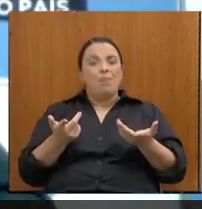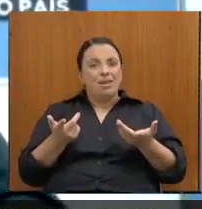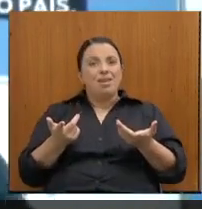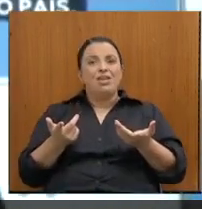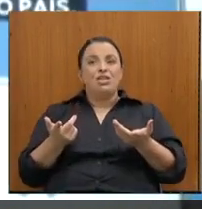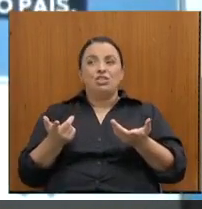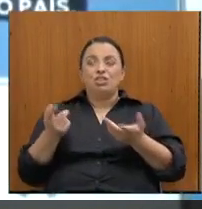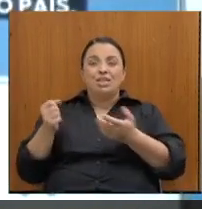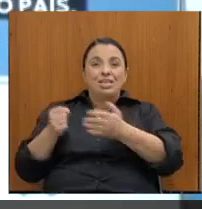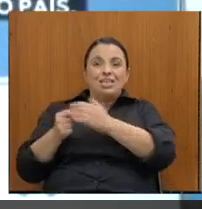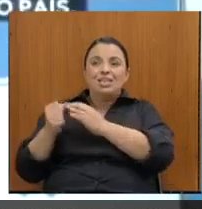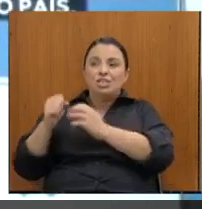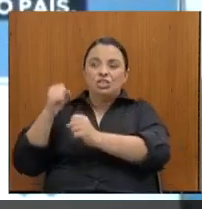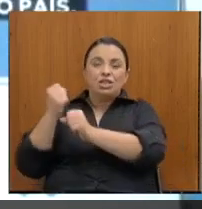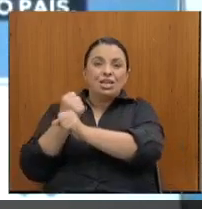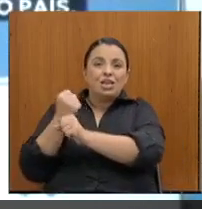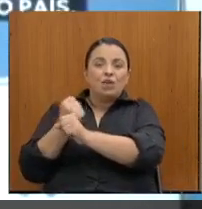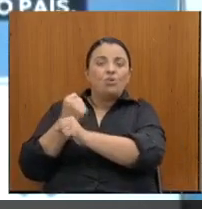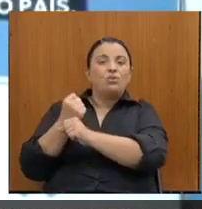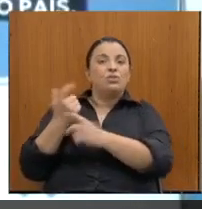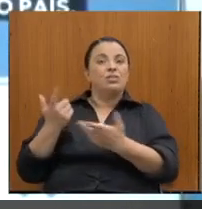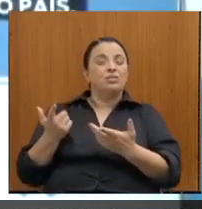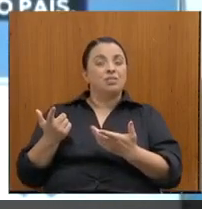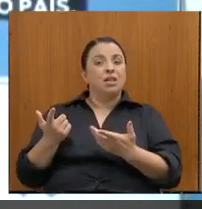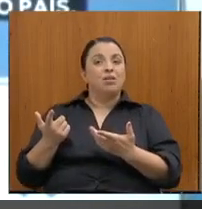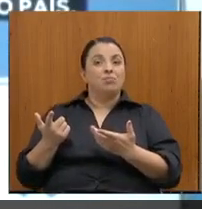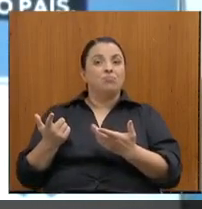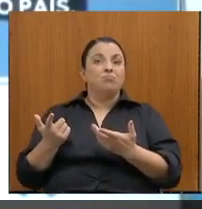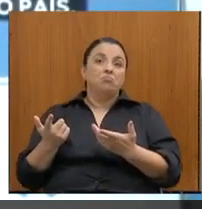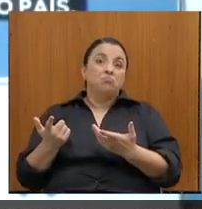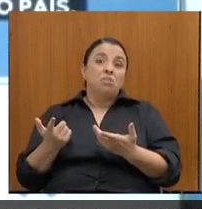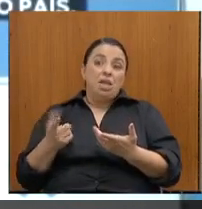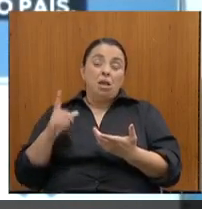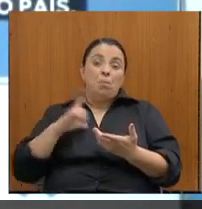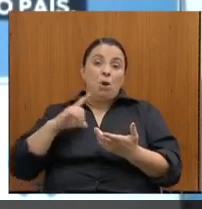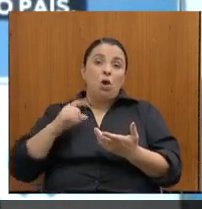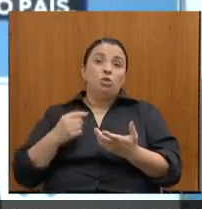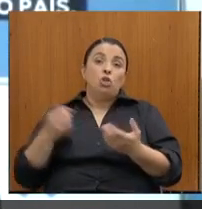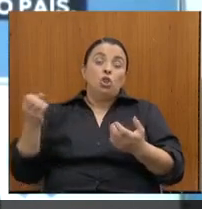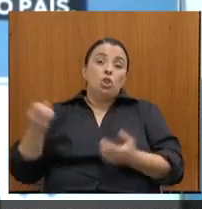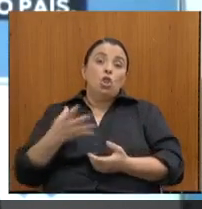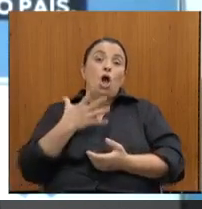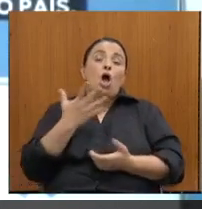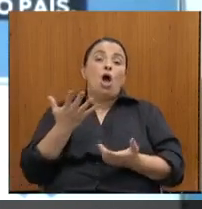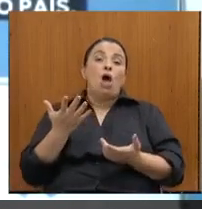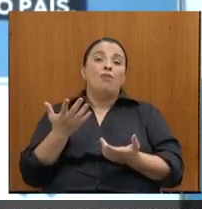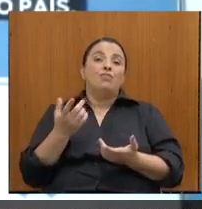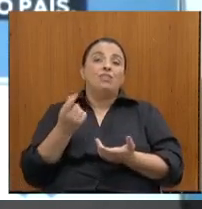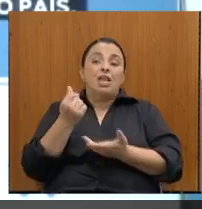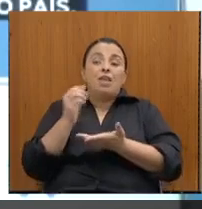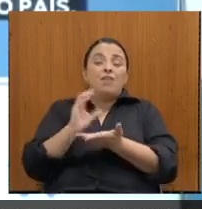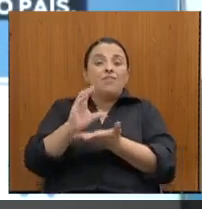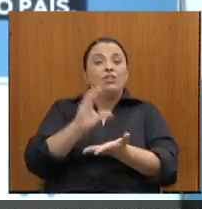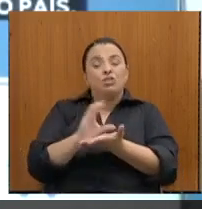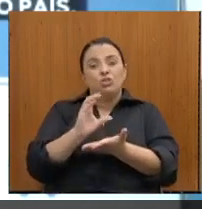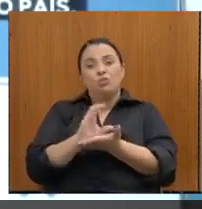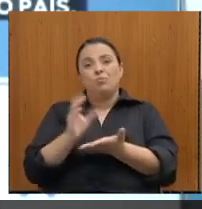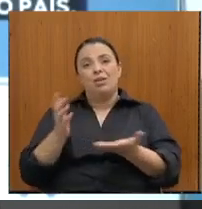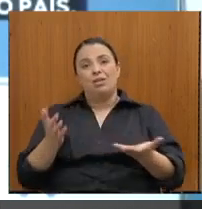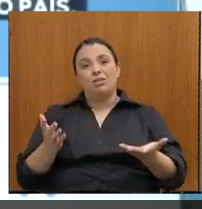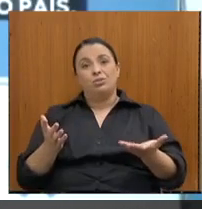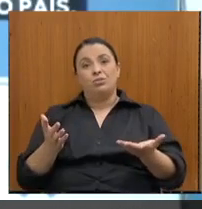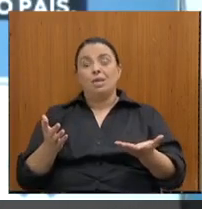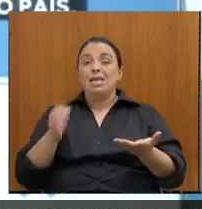viabilizar os investimentos que hoje tem são inviabilizadas pelo alto custo de fazer interconexão na rede Você tem